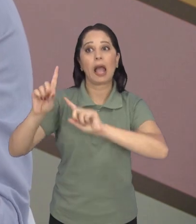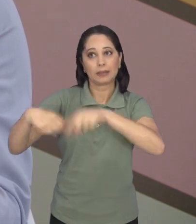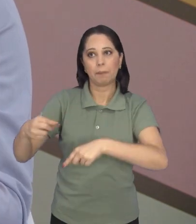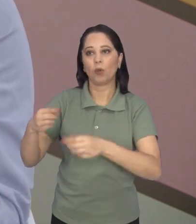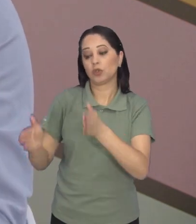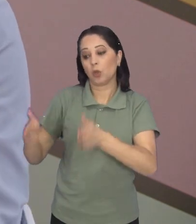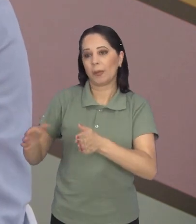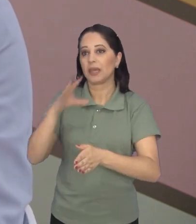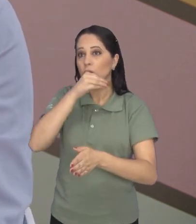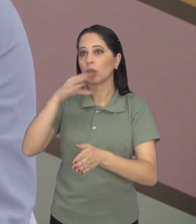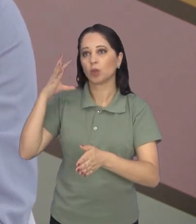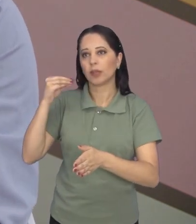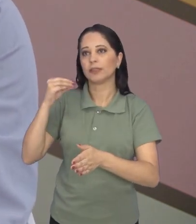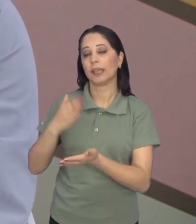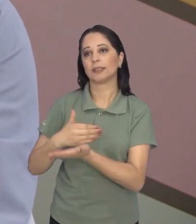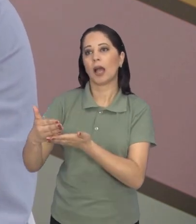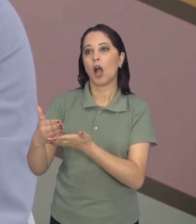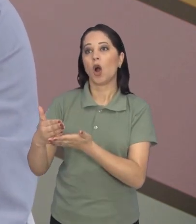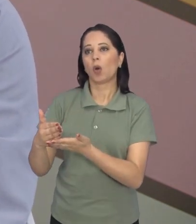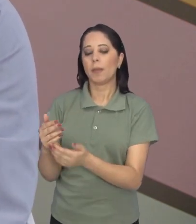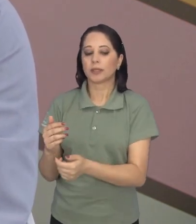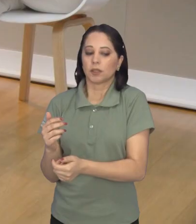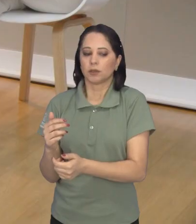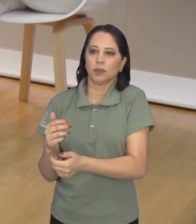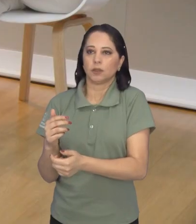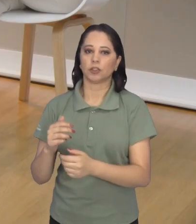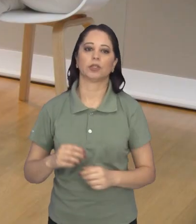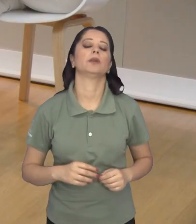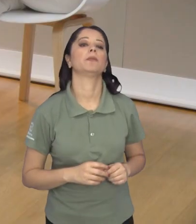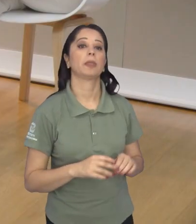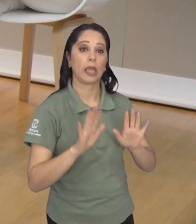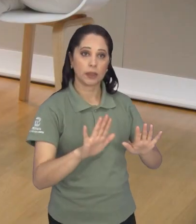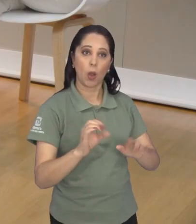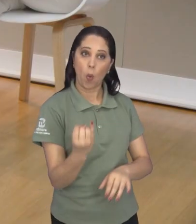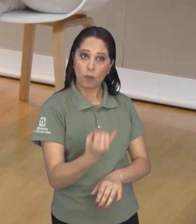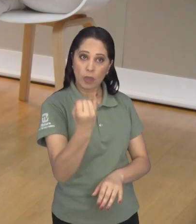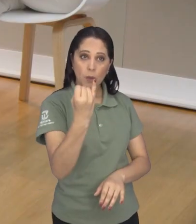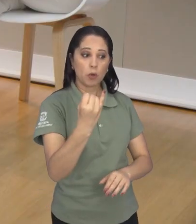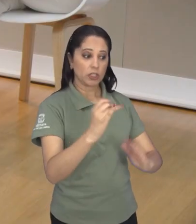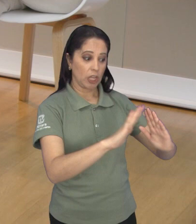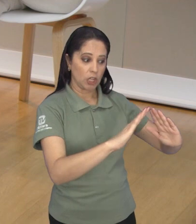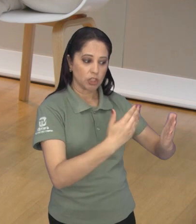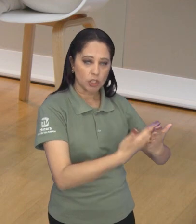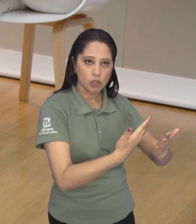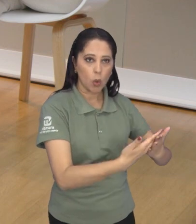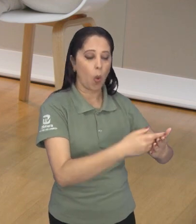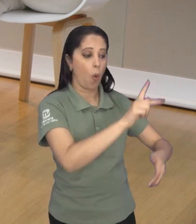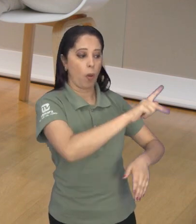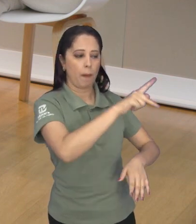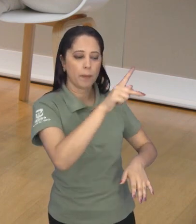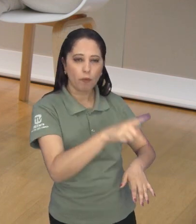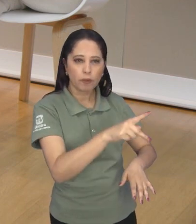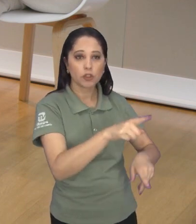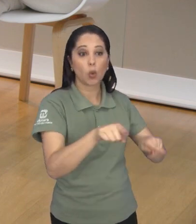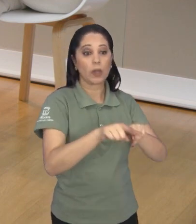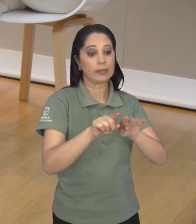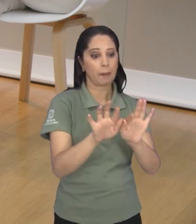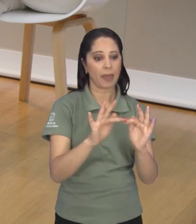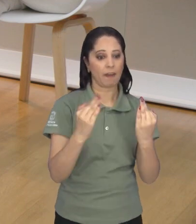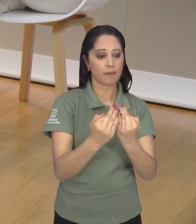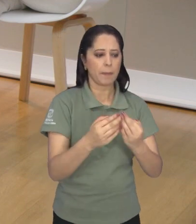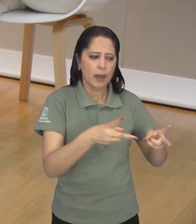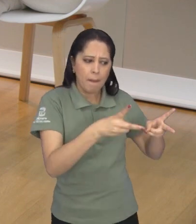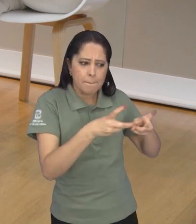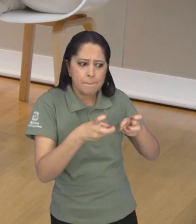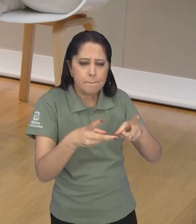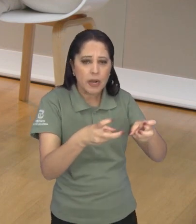a aparecer já na adolescência. Então certo? é muito importante os familiares e a comunidade escolar ficarem atentos, né? Porque eu imagino que a criança,